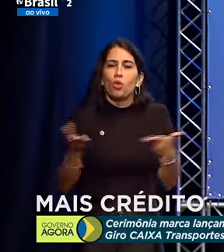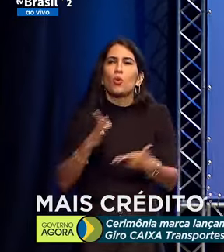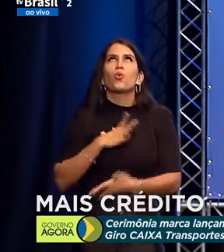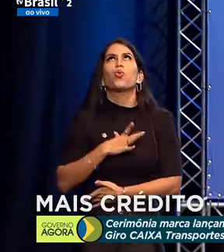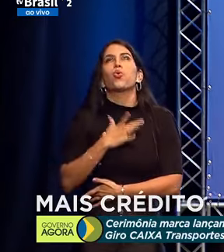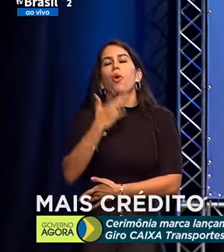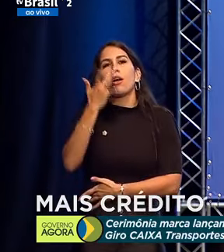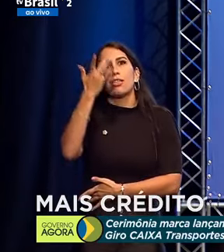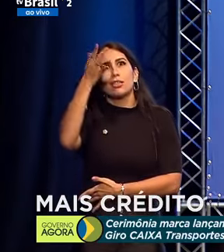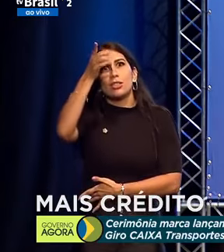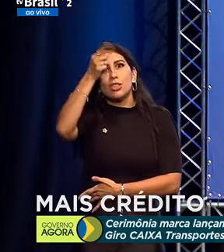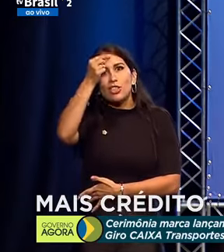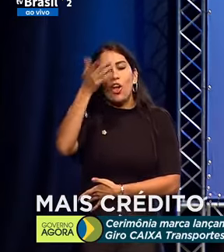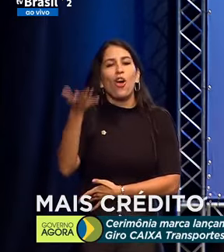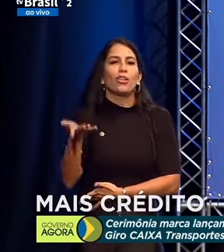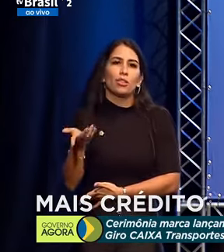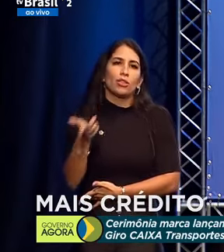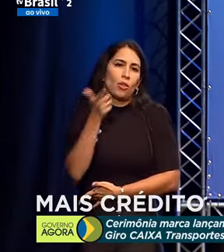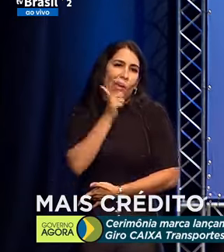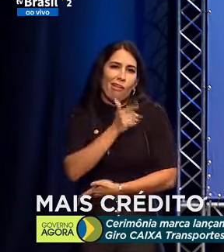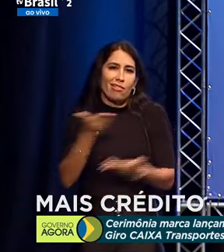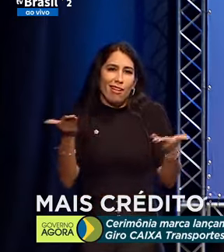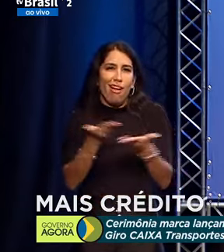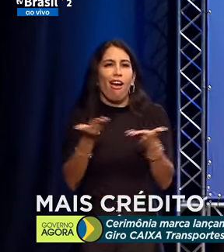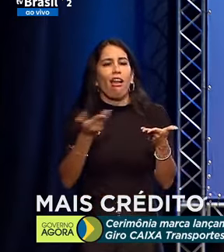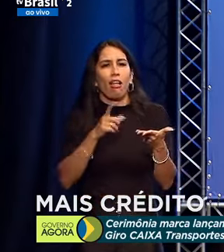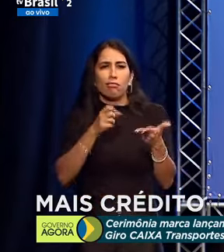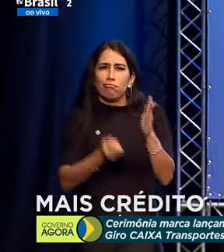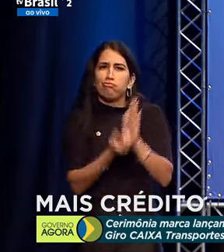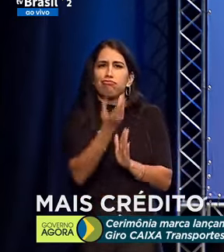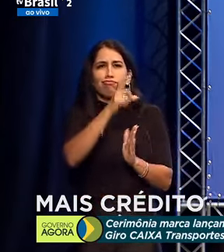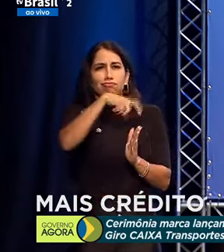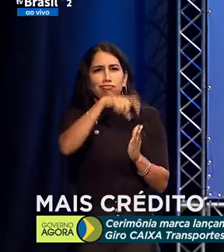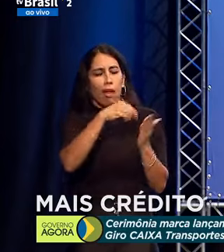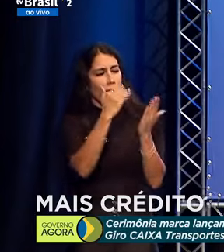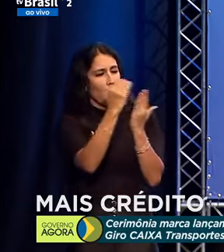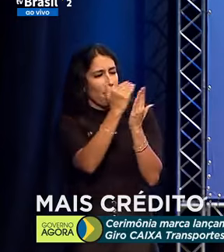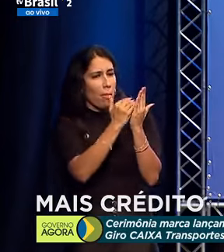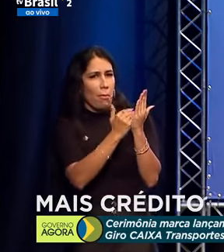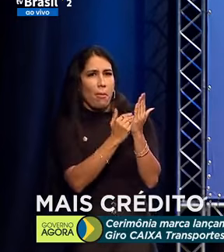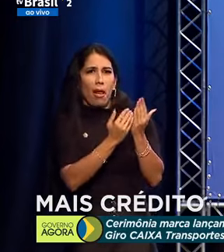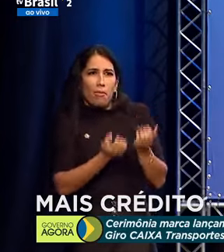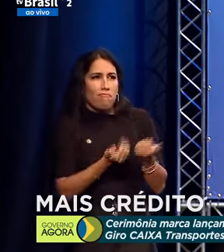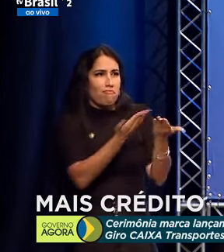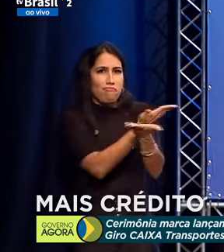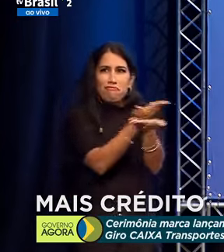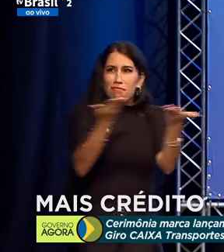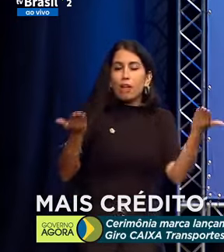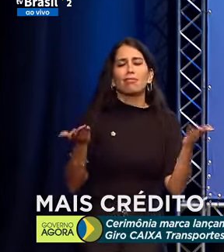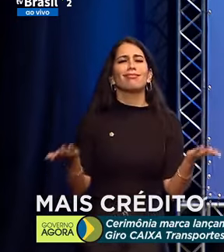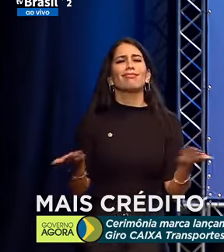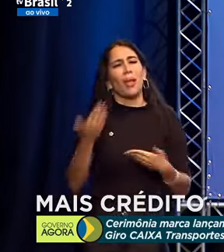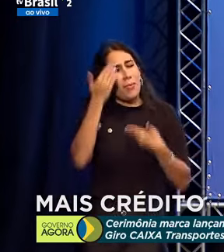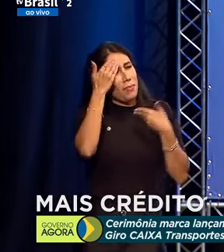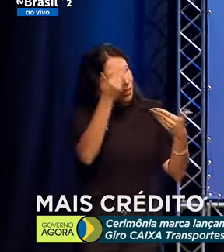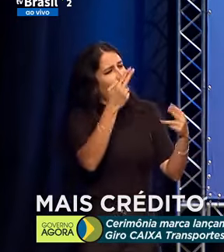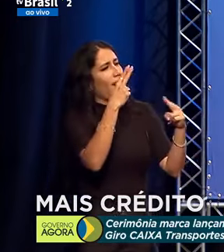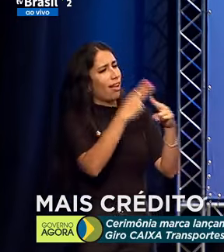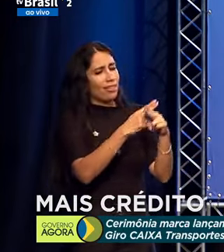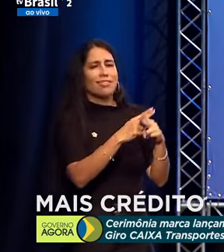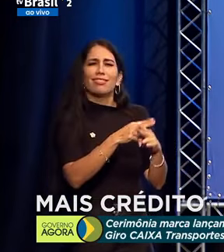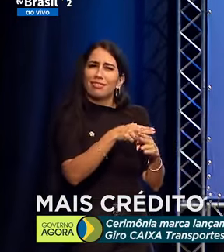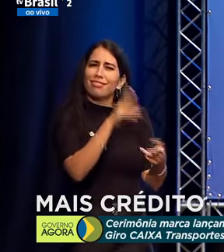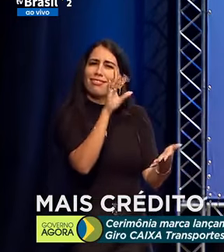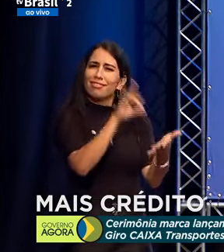nós criamos os recebíveis de caminhoneiro, e, obrigado à Caixa, vai fazer a taxa